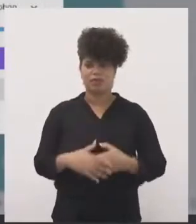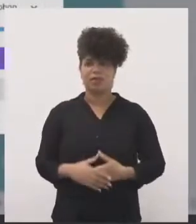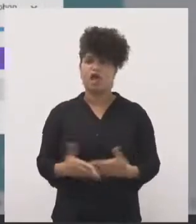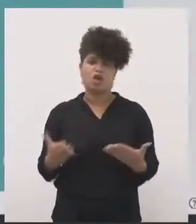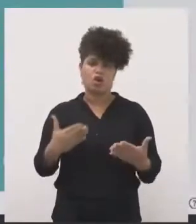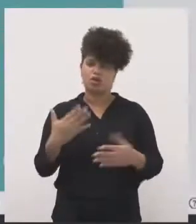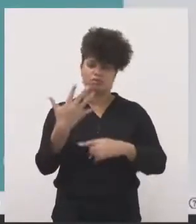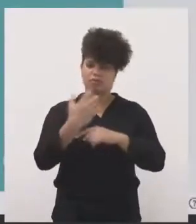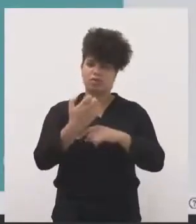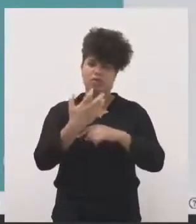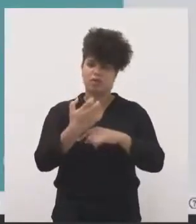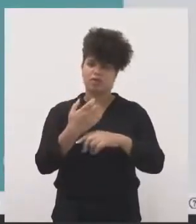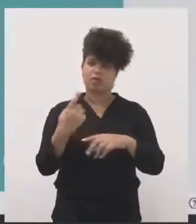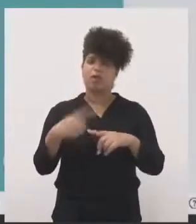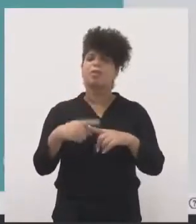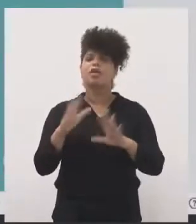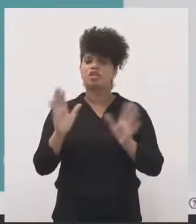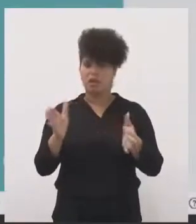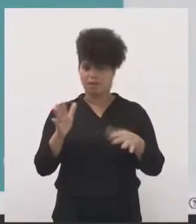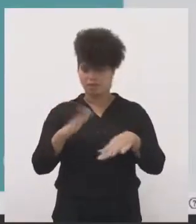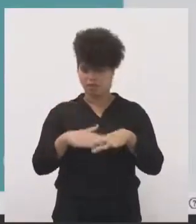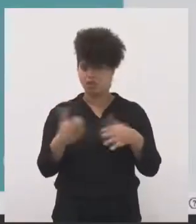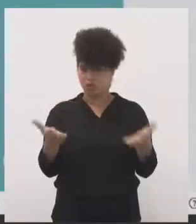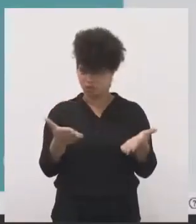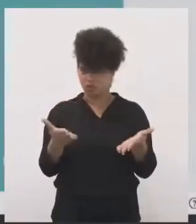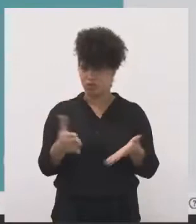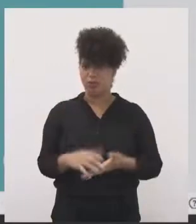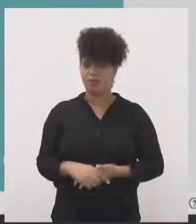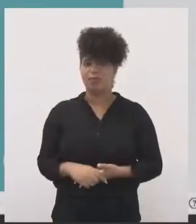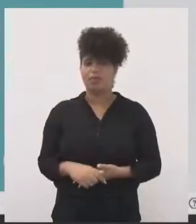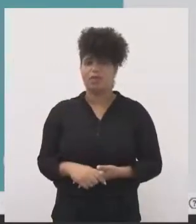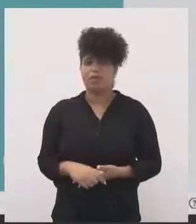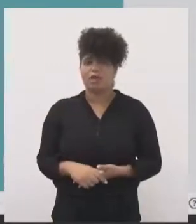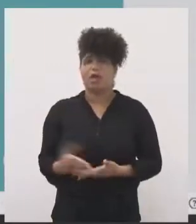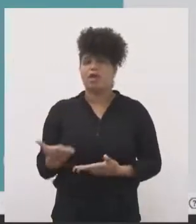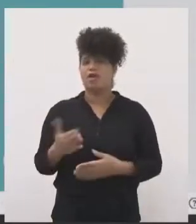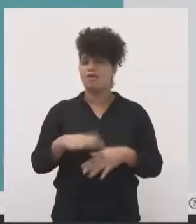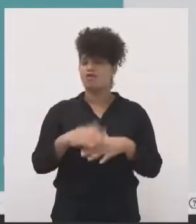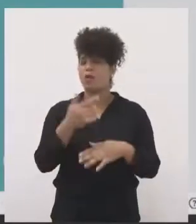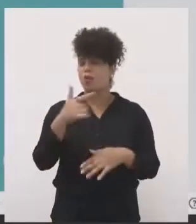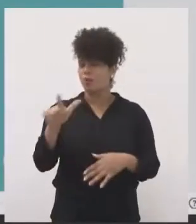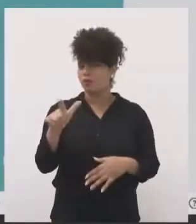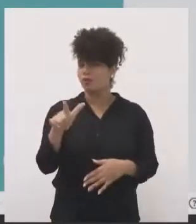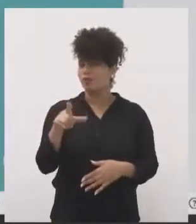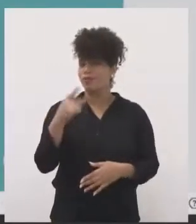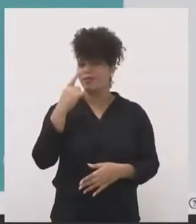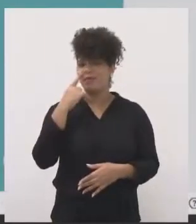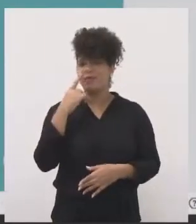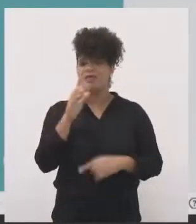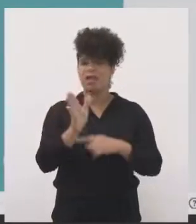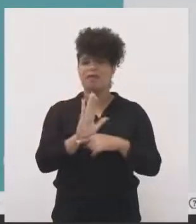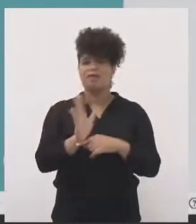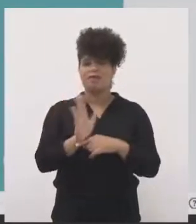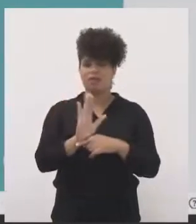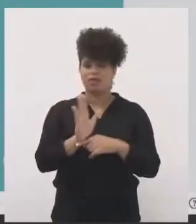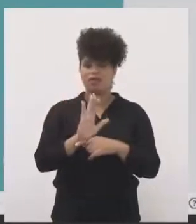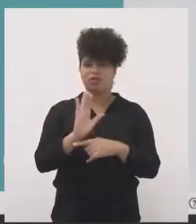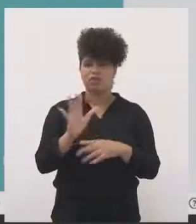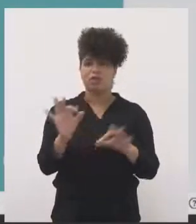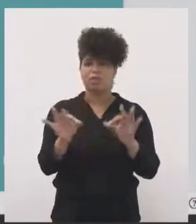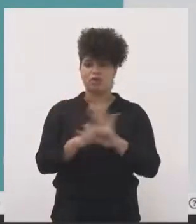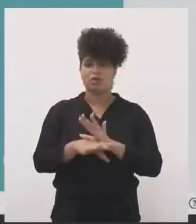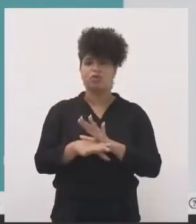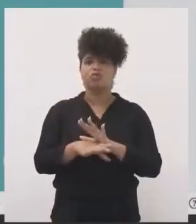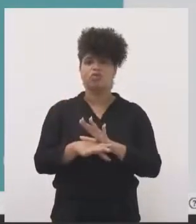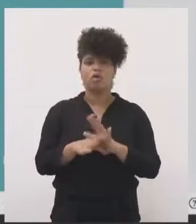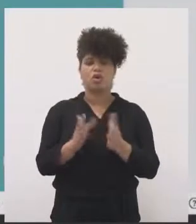vou gravar o vídeo, porque a gente já fez isso hoje. Eu vou vir aqui na minha aba de vídeos, que eu já tenho